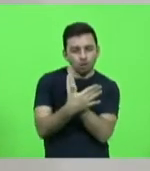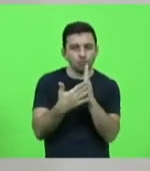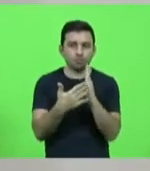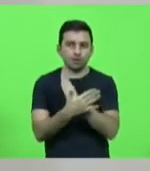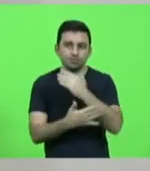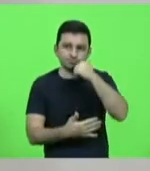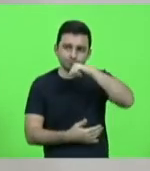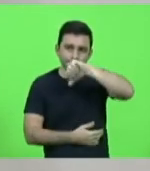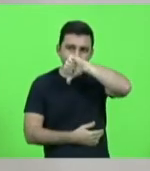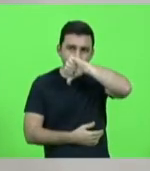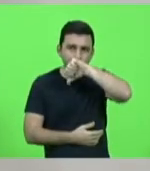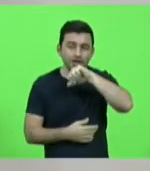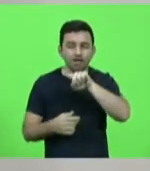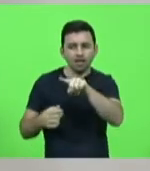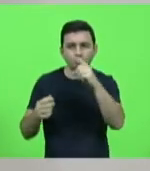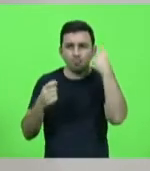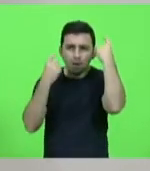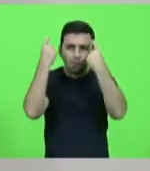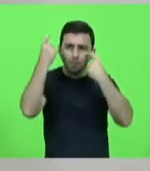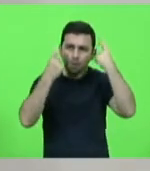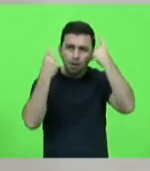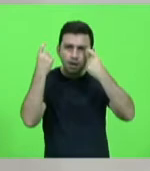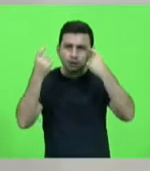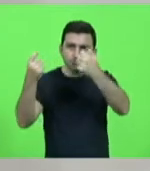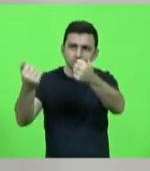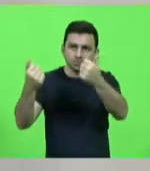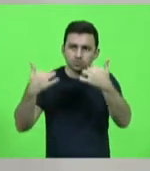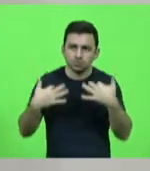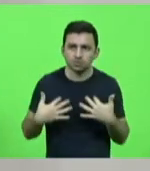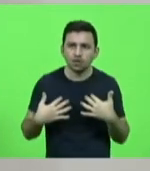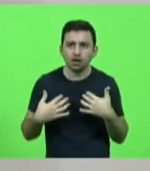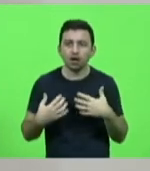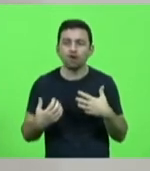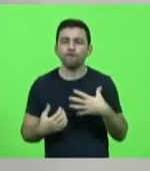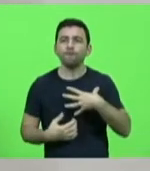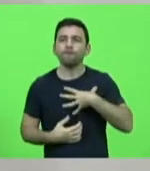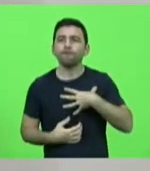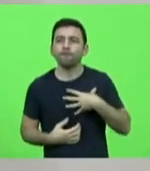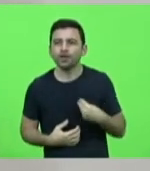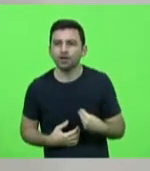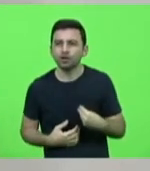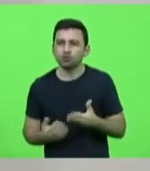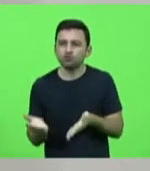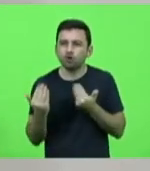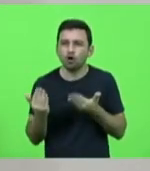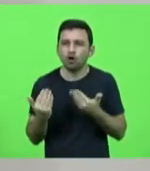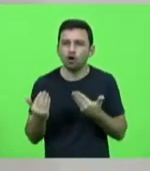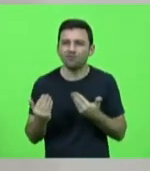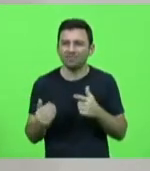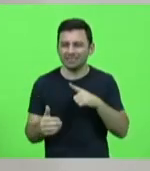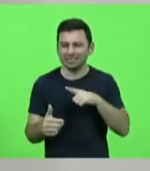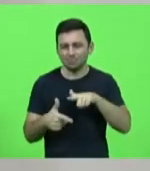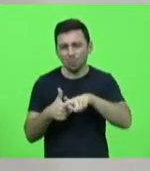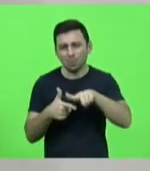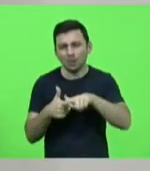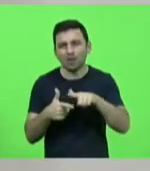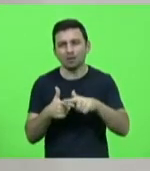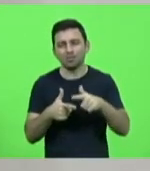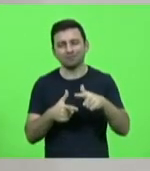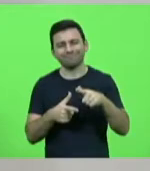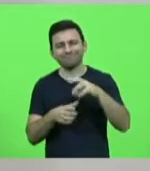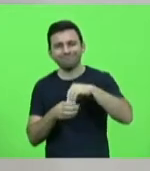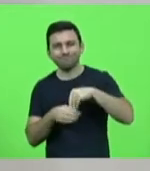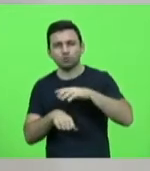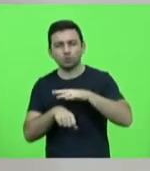que me trouxeram a preocupação de terem seus filhos adolescentes com comorbidade e